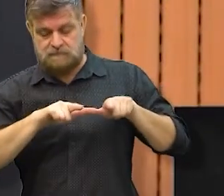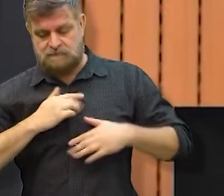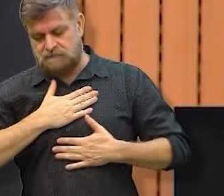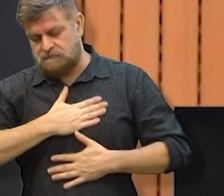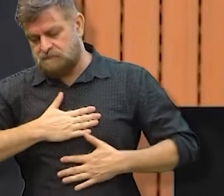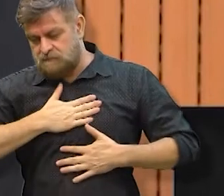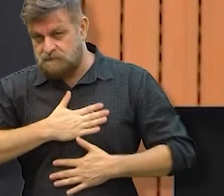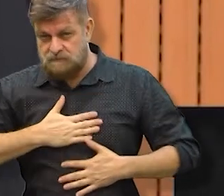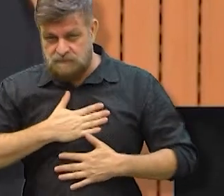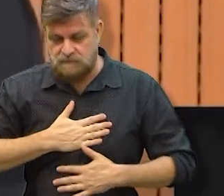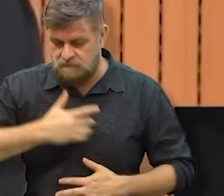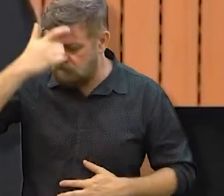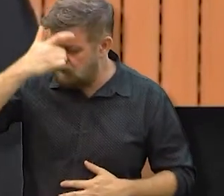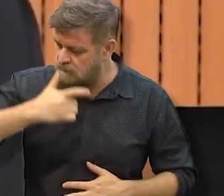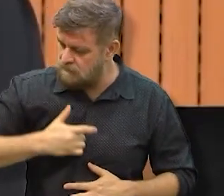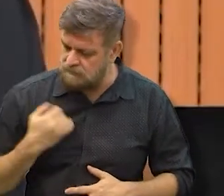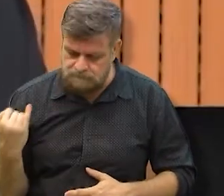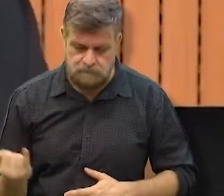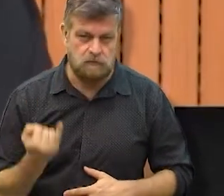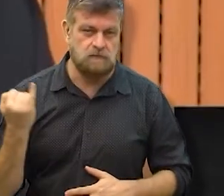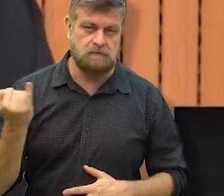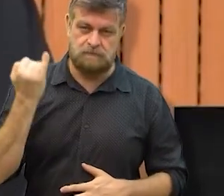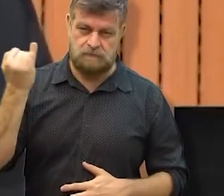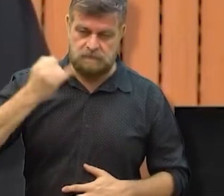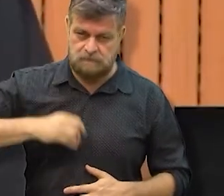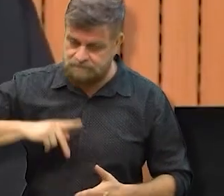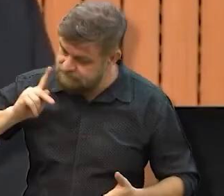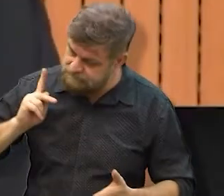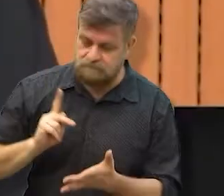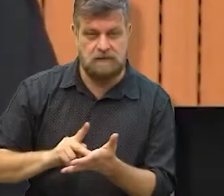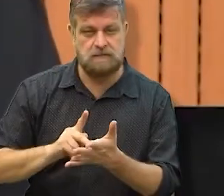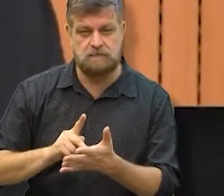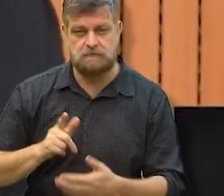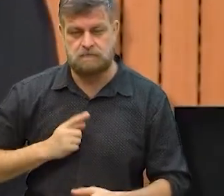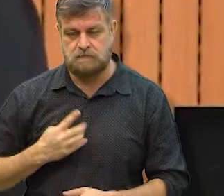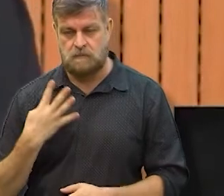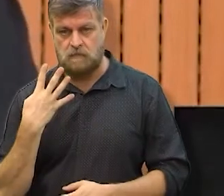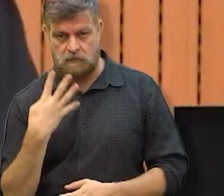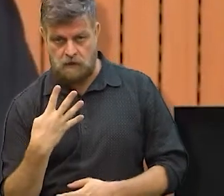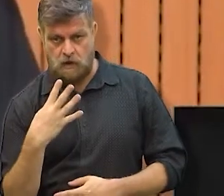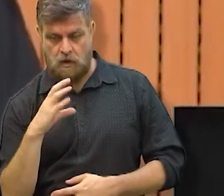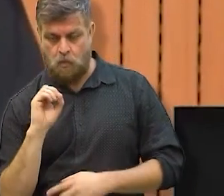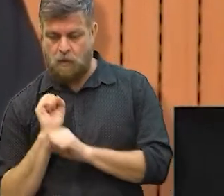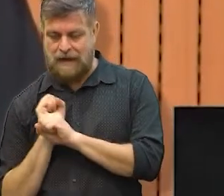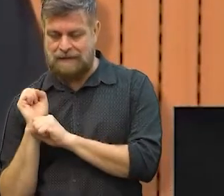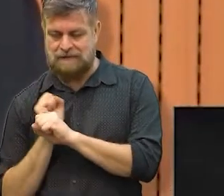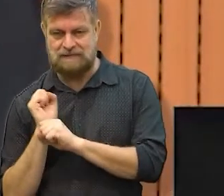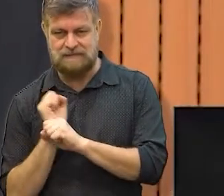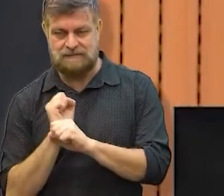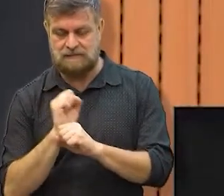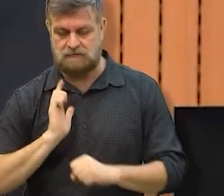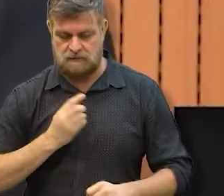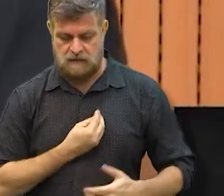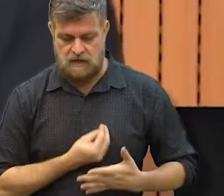dessa honraria, que para mim tem muito significado mesmo. São 40